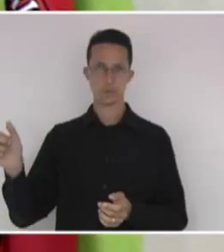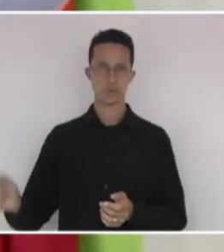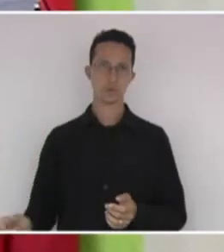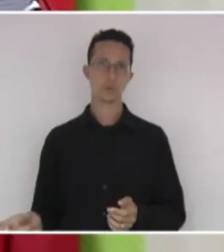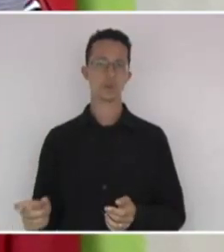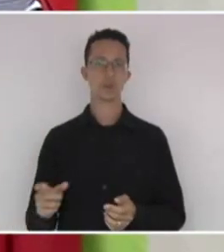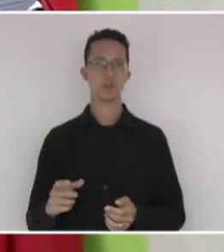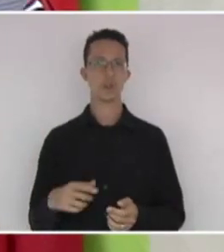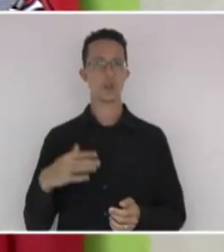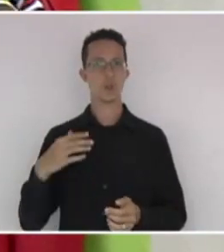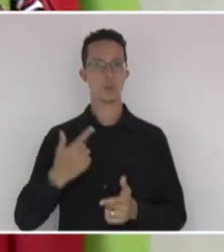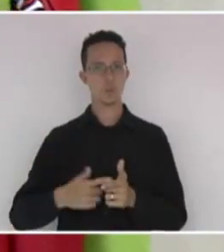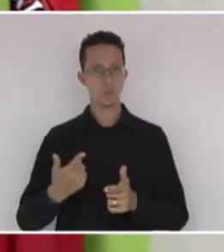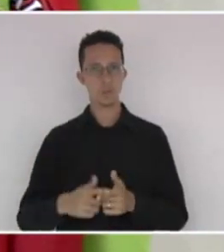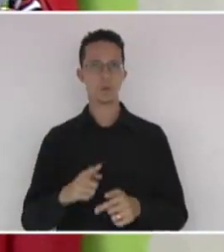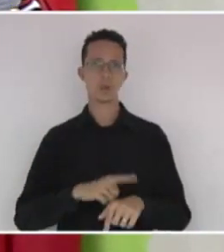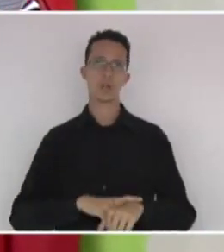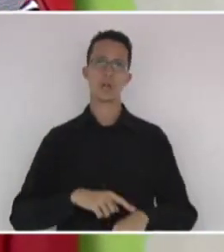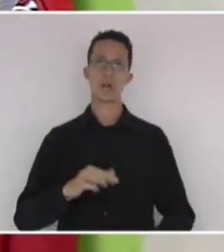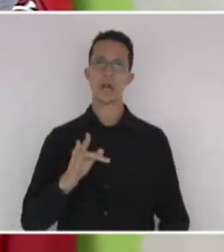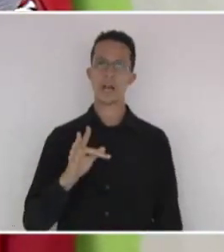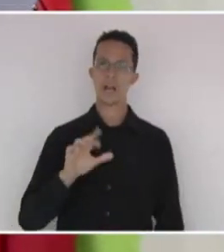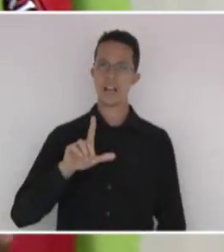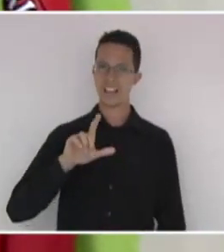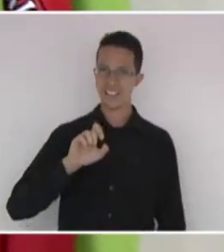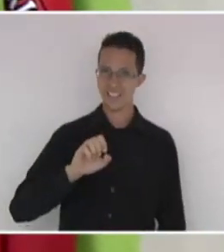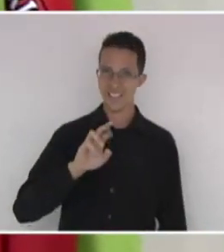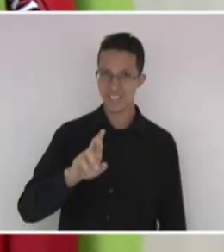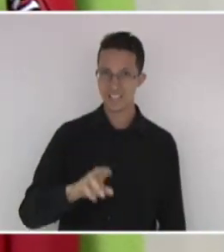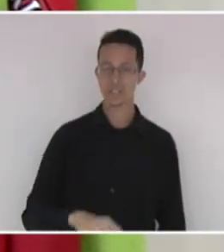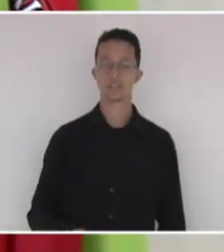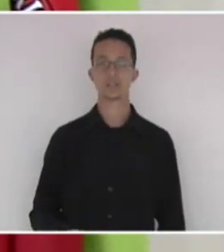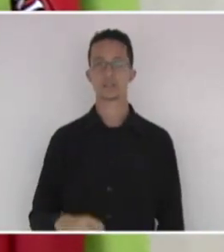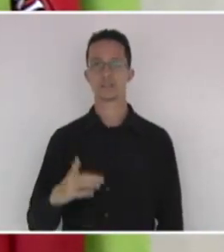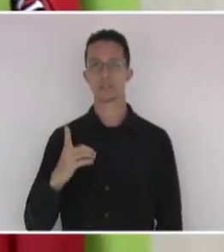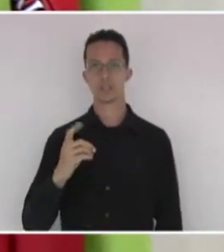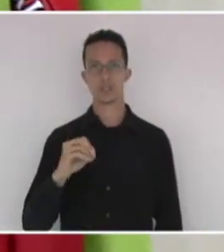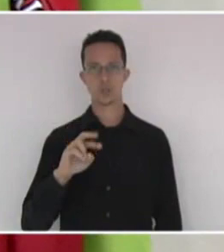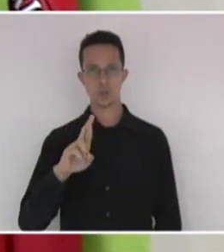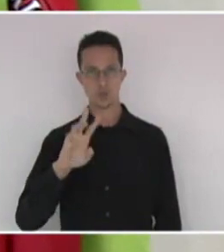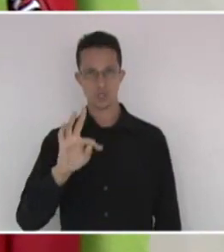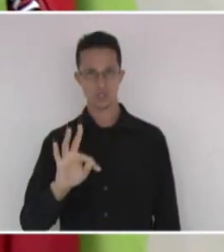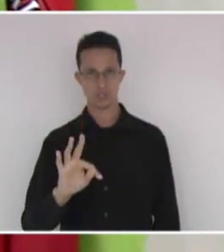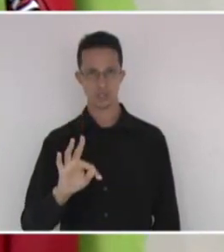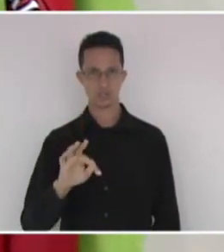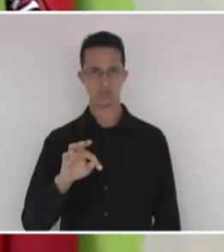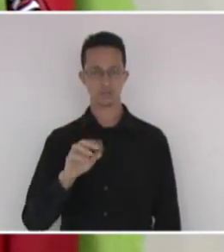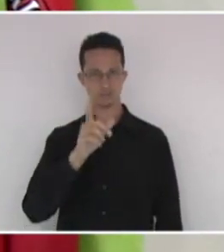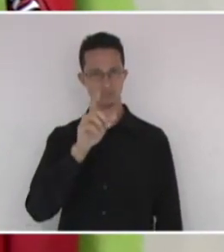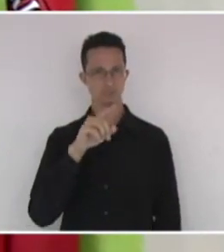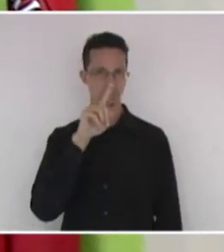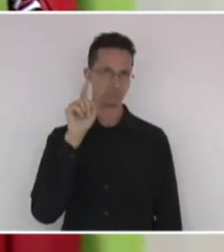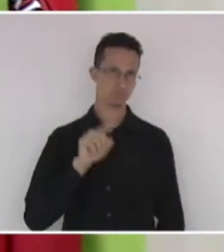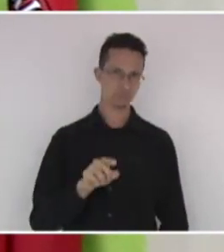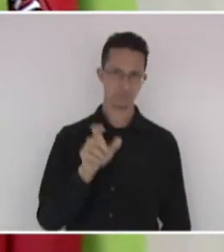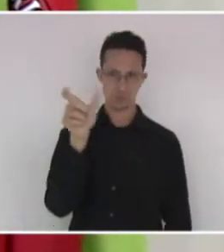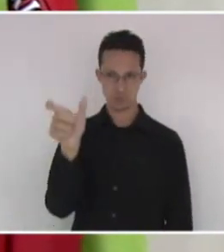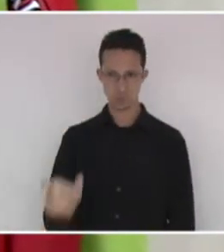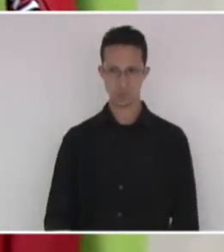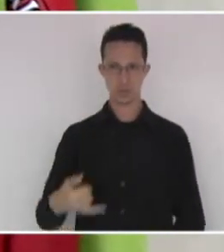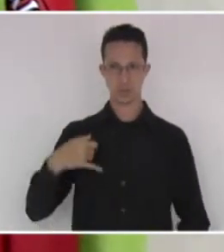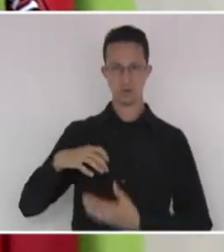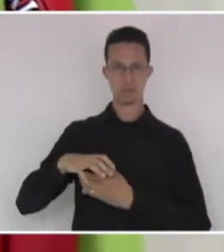de DORT? Será que esse trabalhador terá condições físicas de aguentar essa